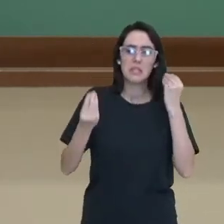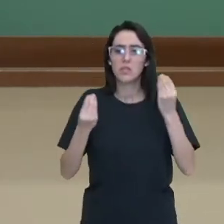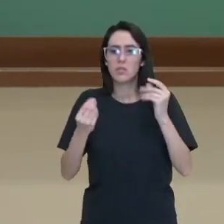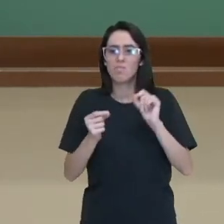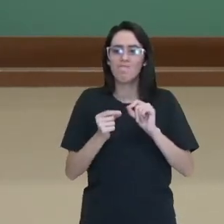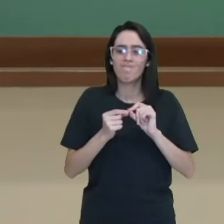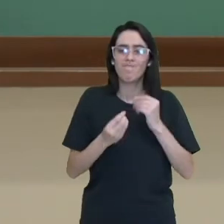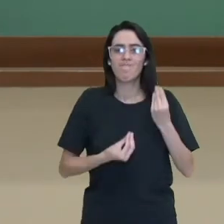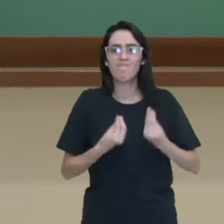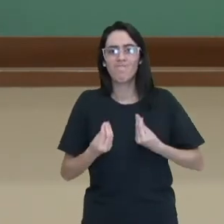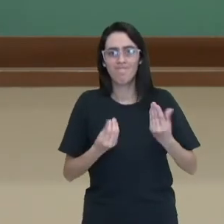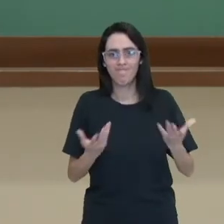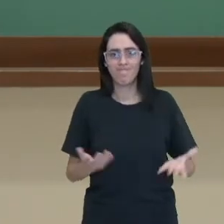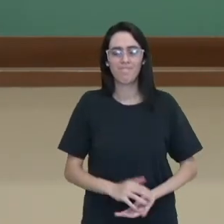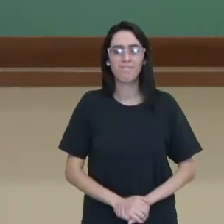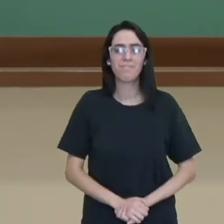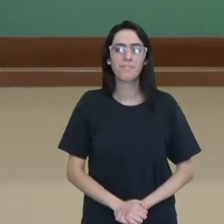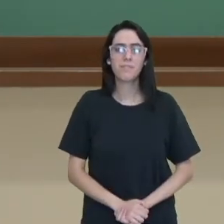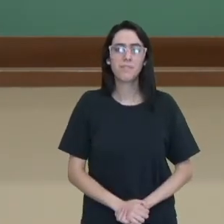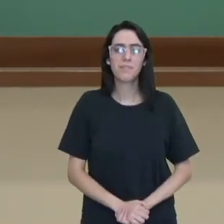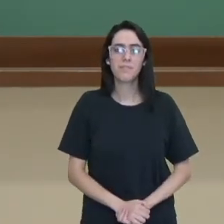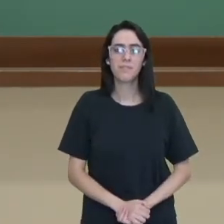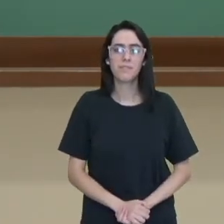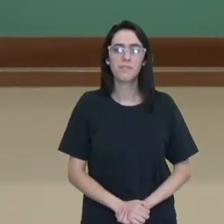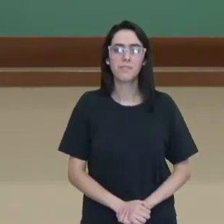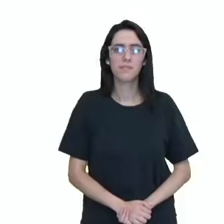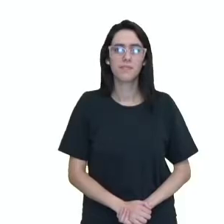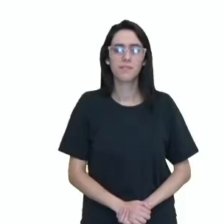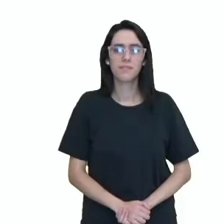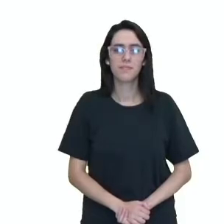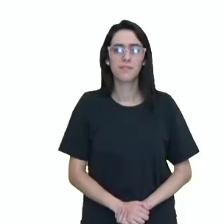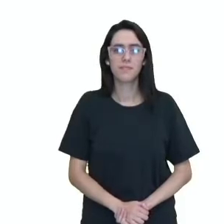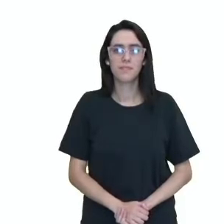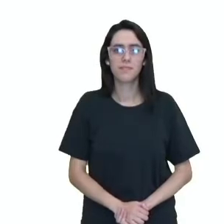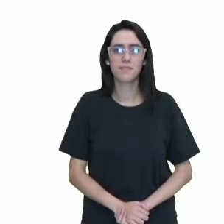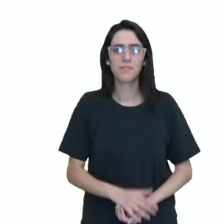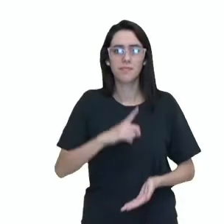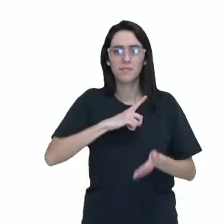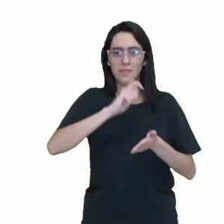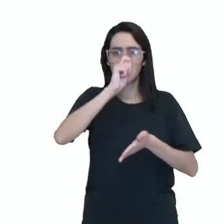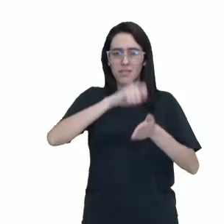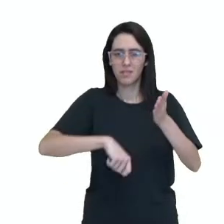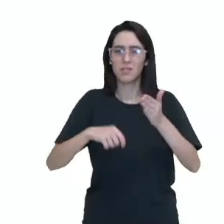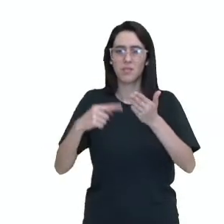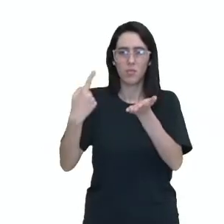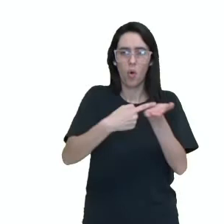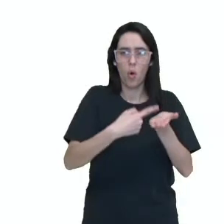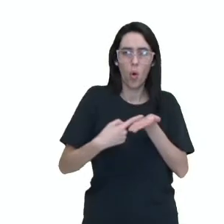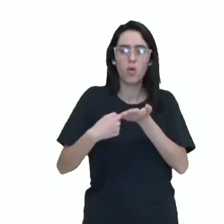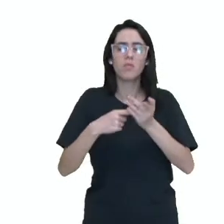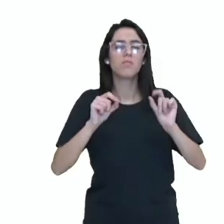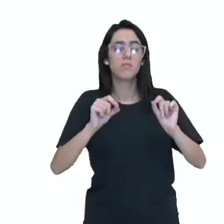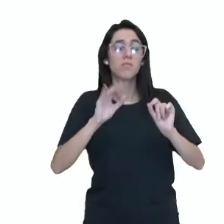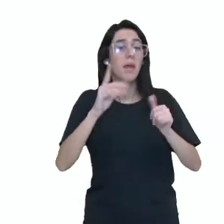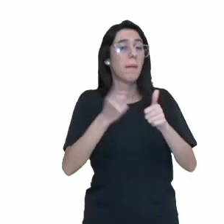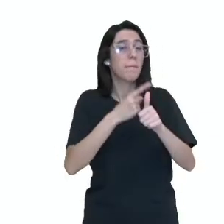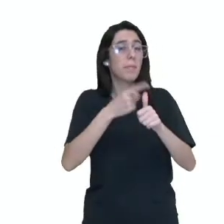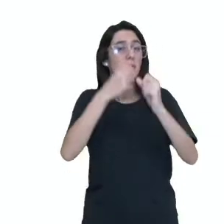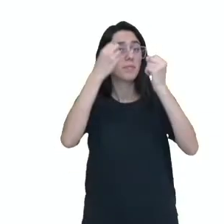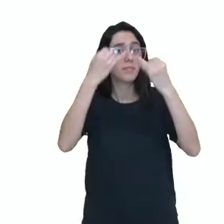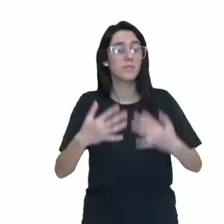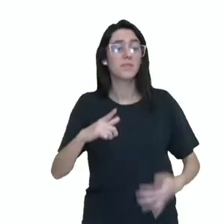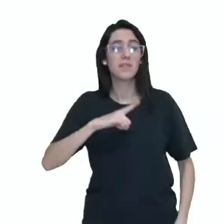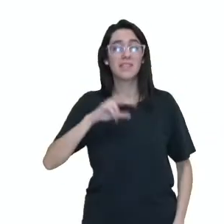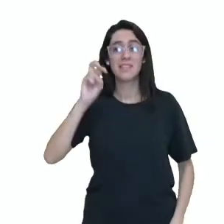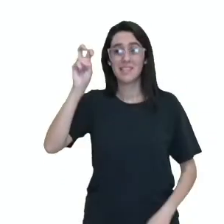tentaram produzir nesse período. Sobre os acordos. Em primeiro lugar, é importante destacar que os 5